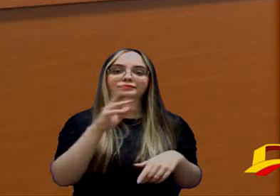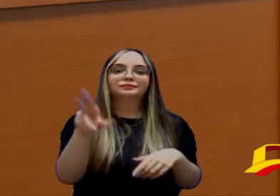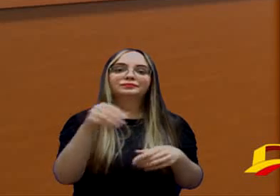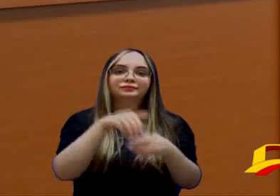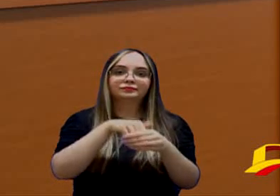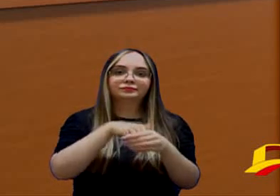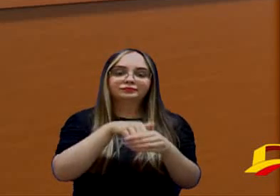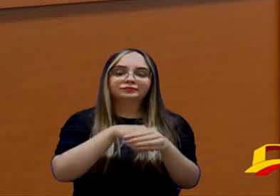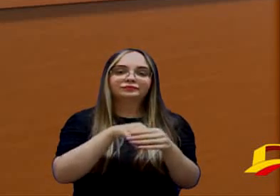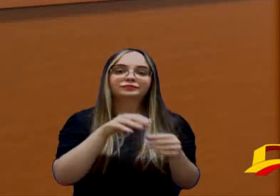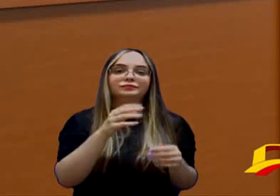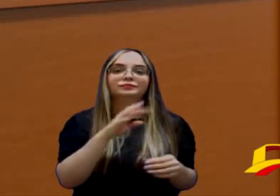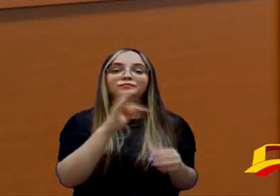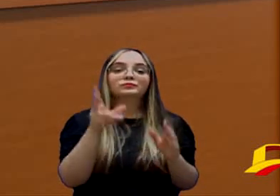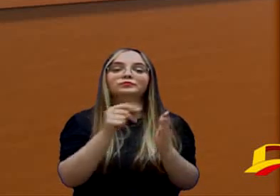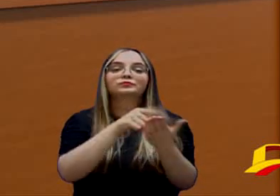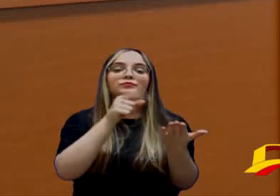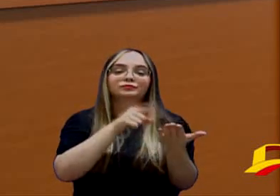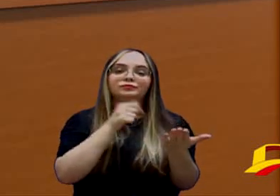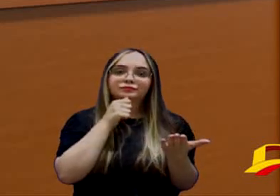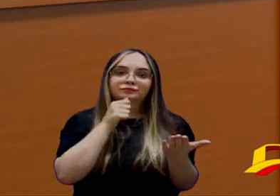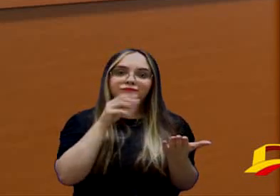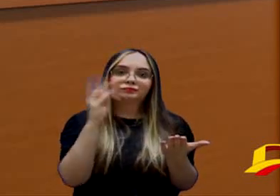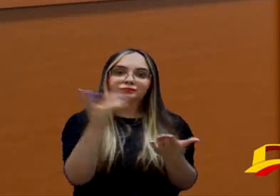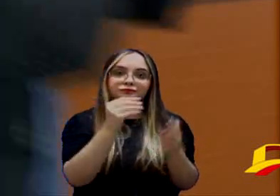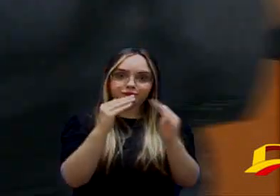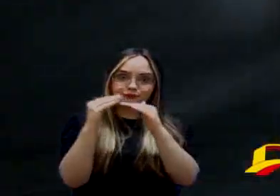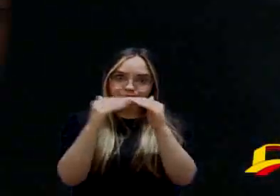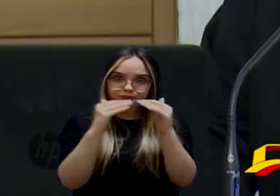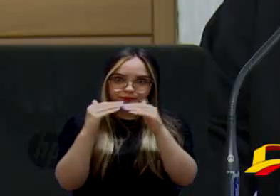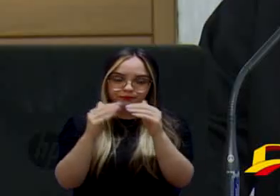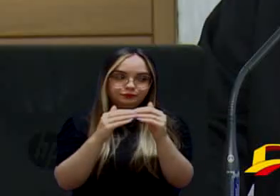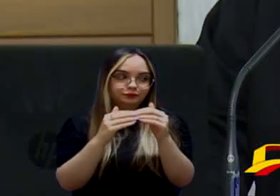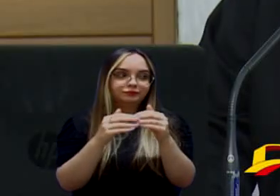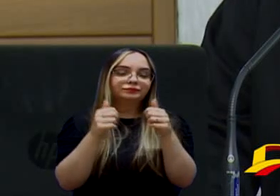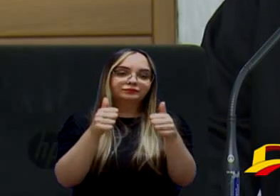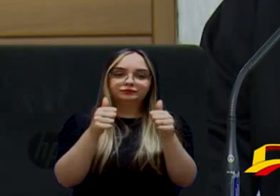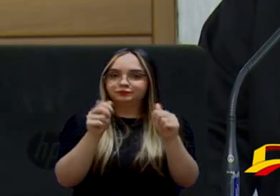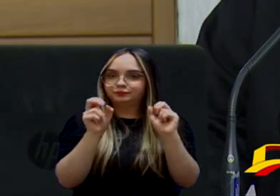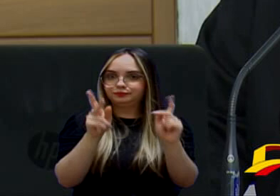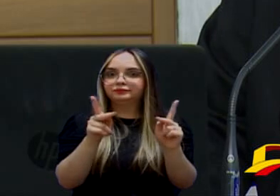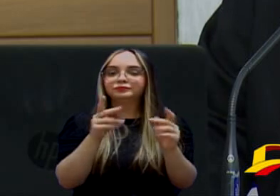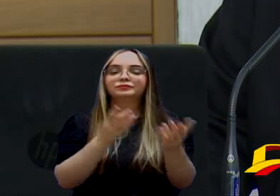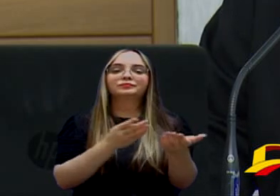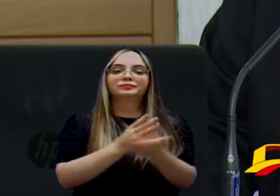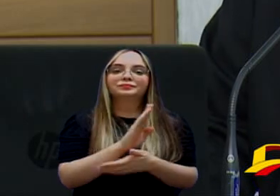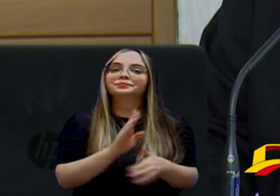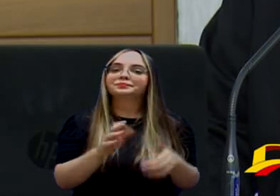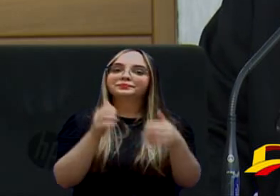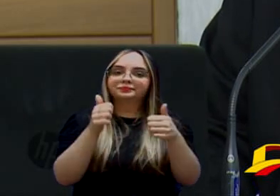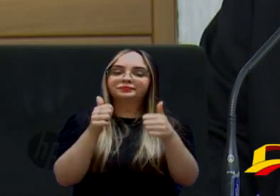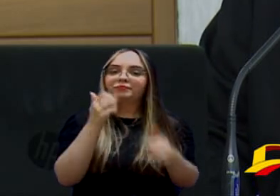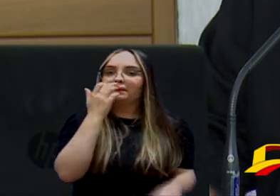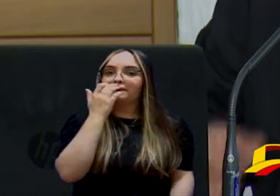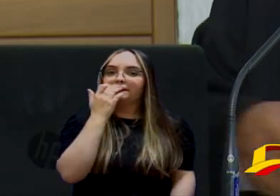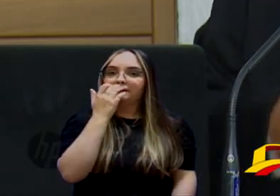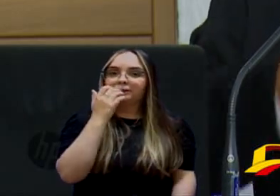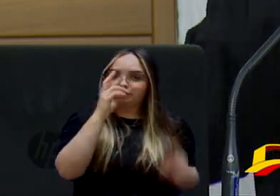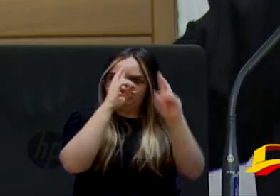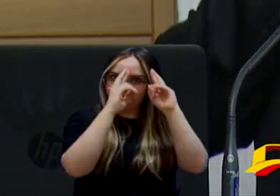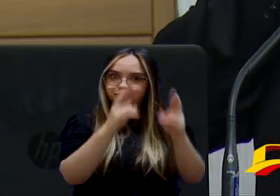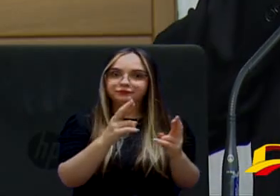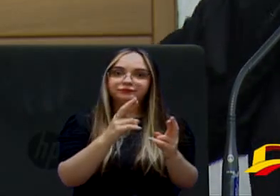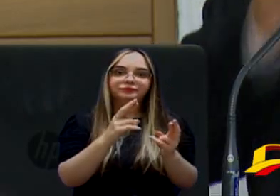os requerimento não destacados os vereadores que concordam permanece Como estão os contrários respeitando